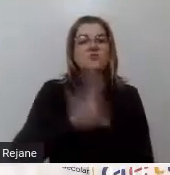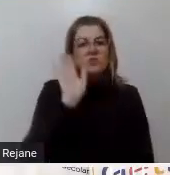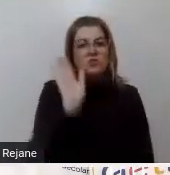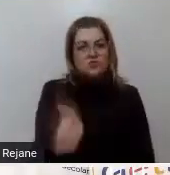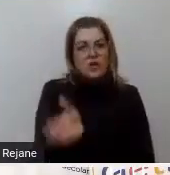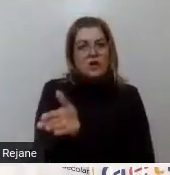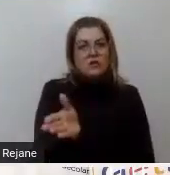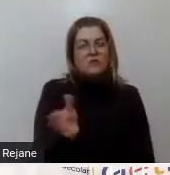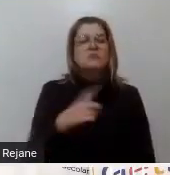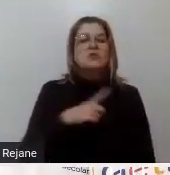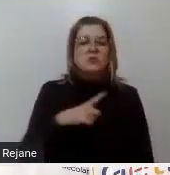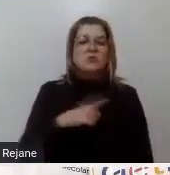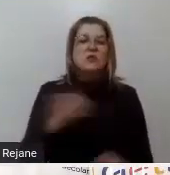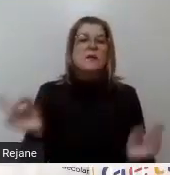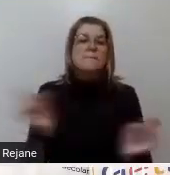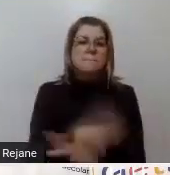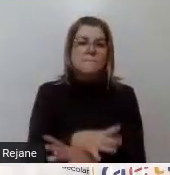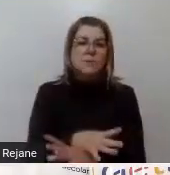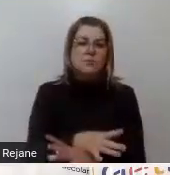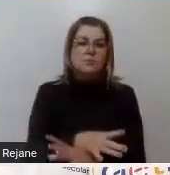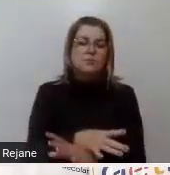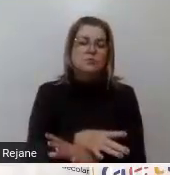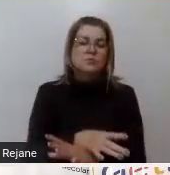porque eu já tenho uma rubrica pronta.